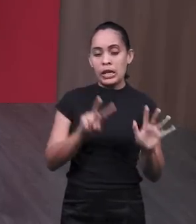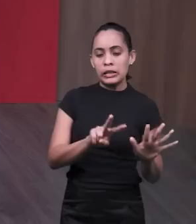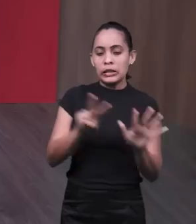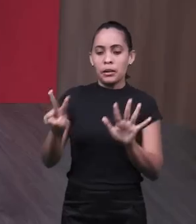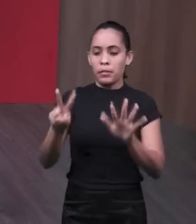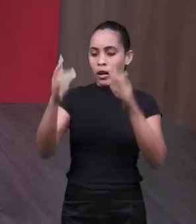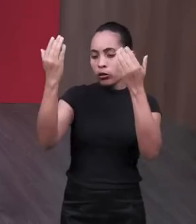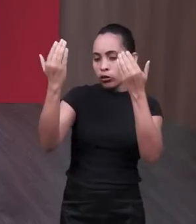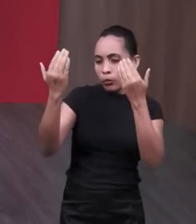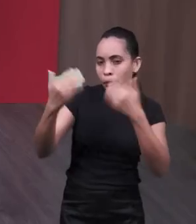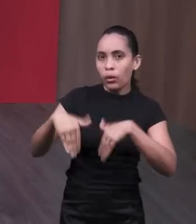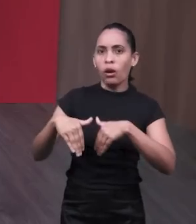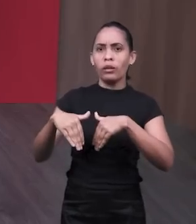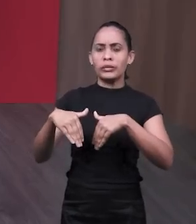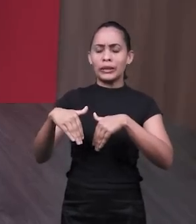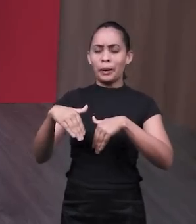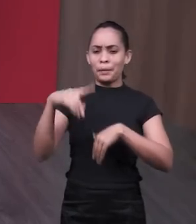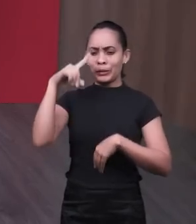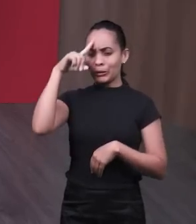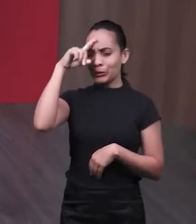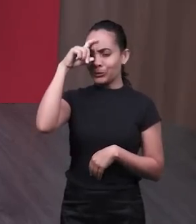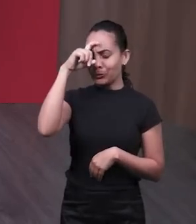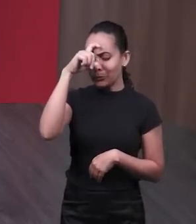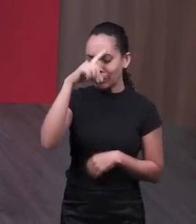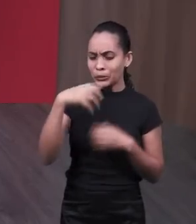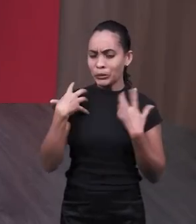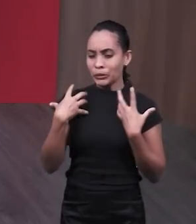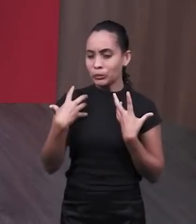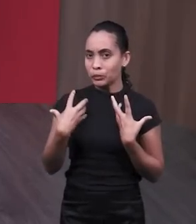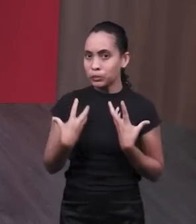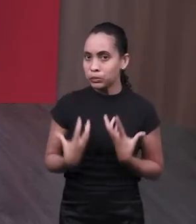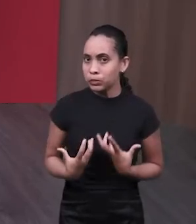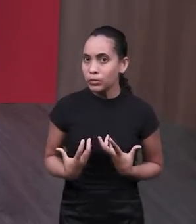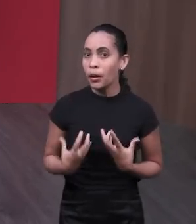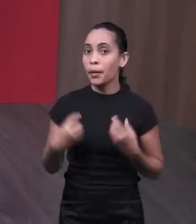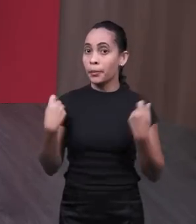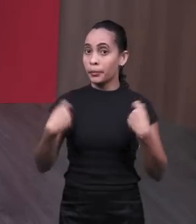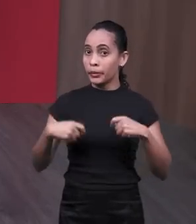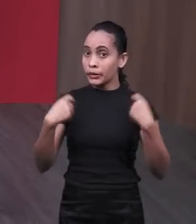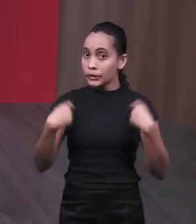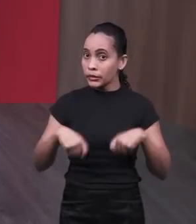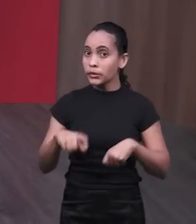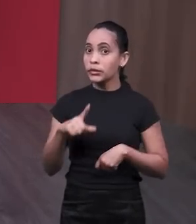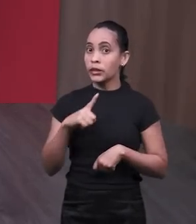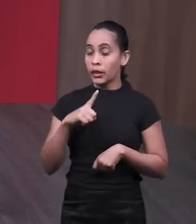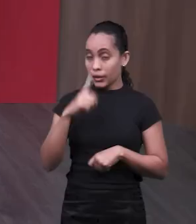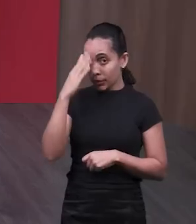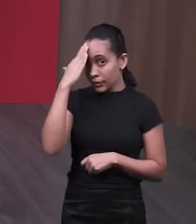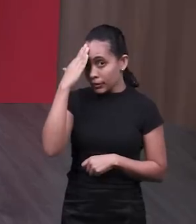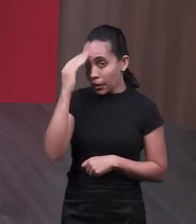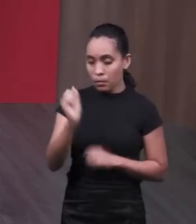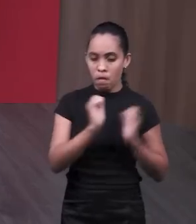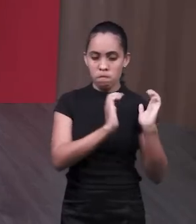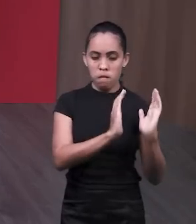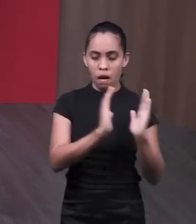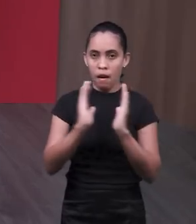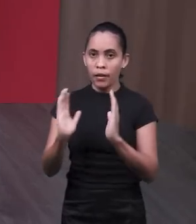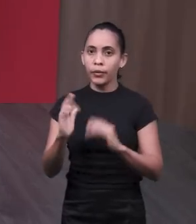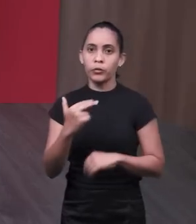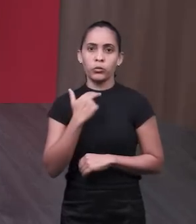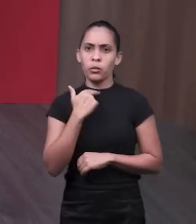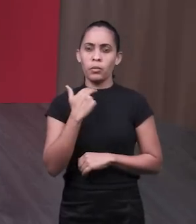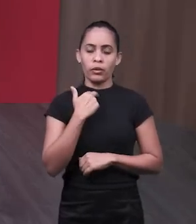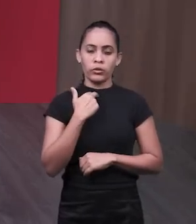uma semana de prova, algo que é mais puxado. Isso tem que ser correspondido. O jovem não